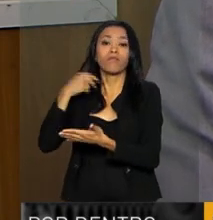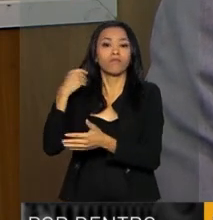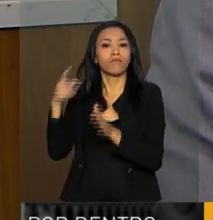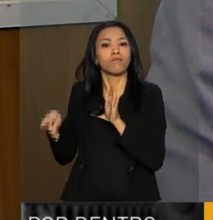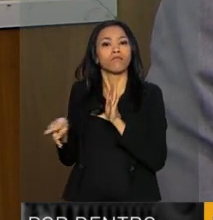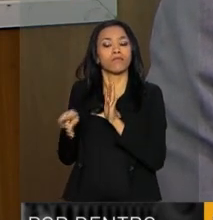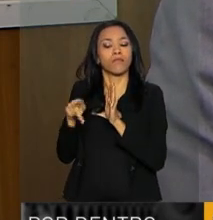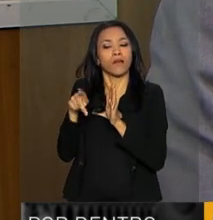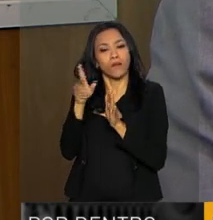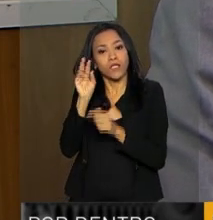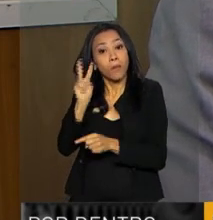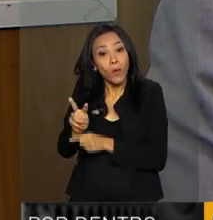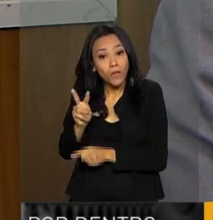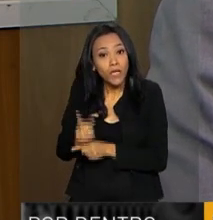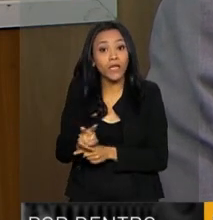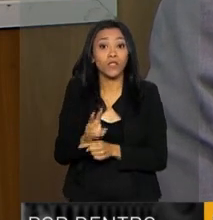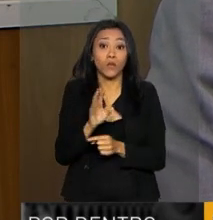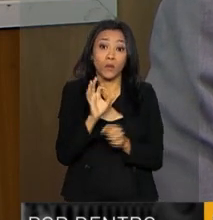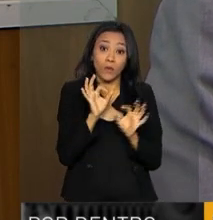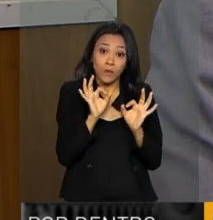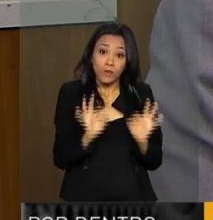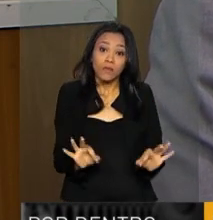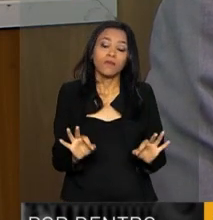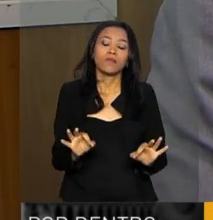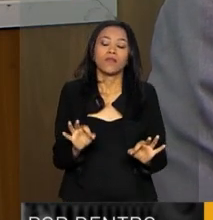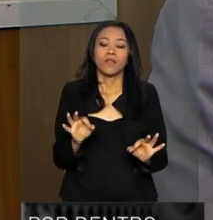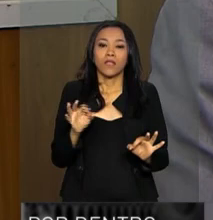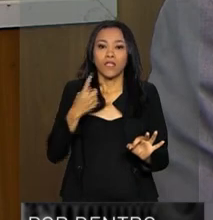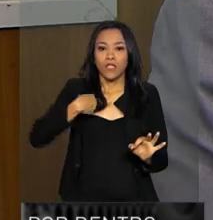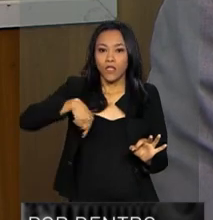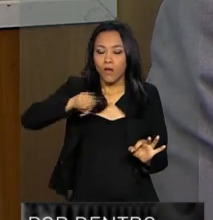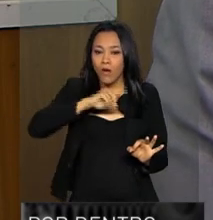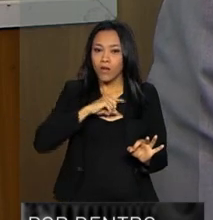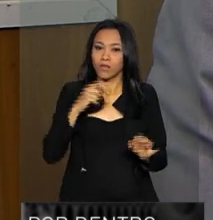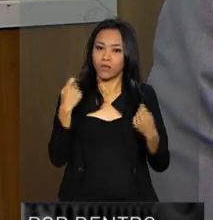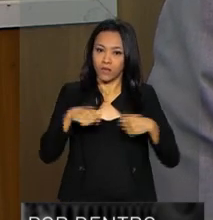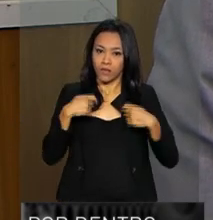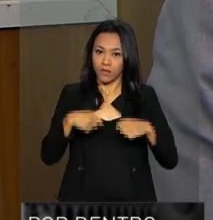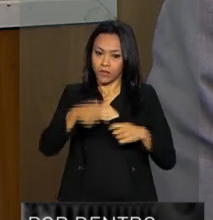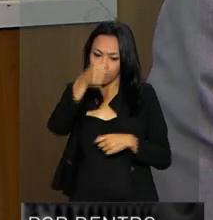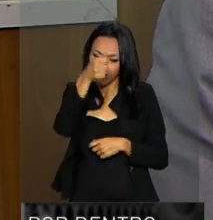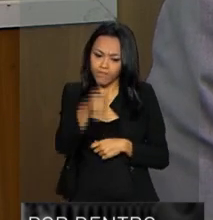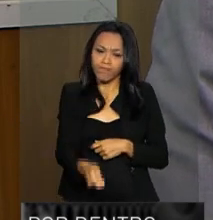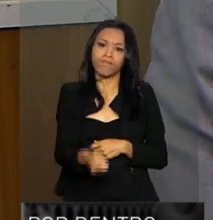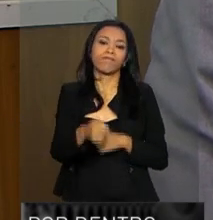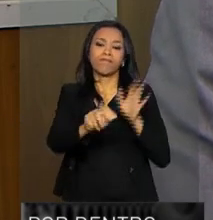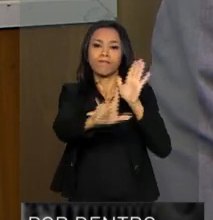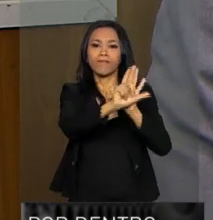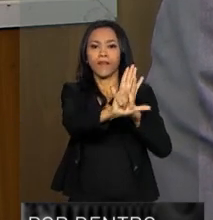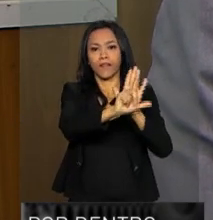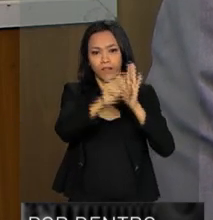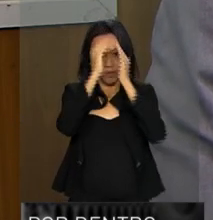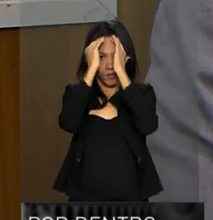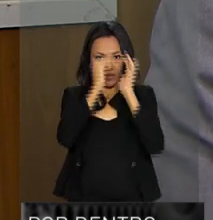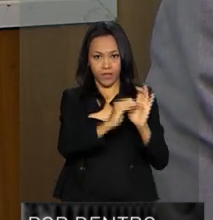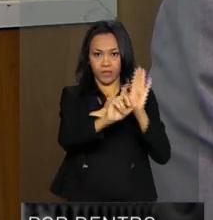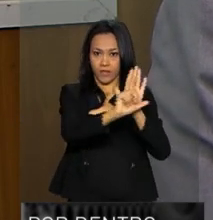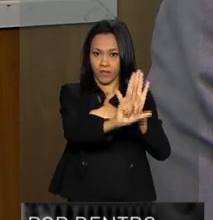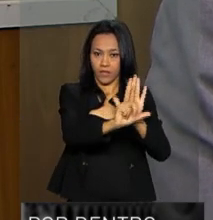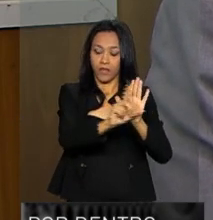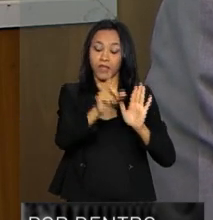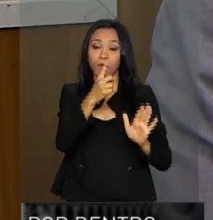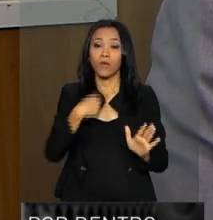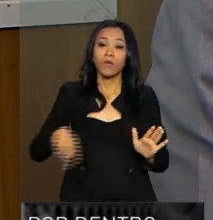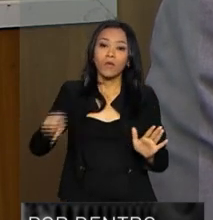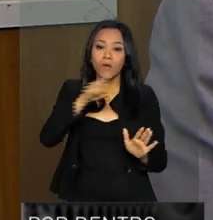aplicar a lei de sermos absolutamente rigorosos na aplicação da lei nós estamos